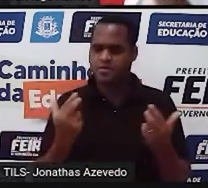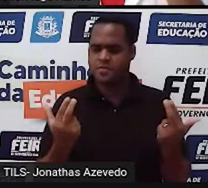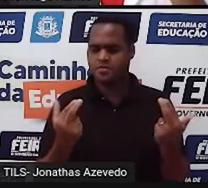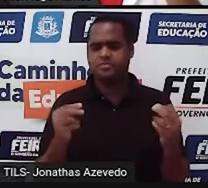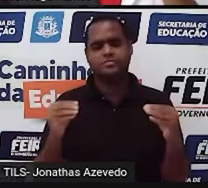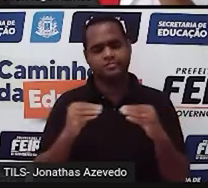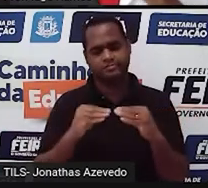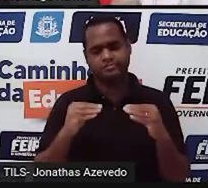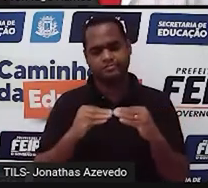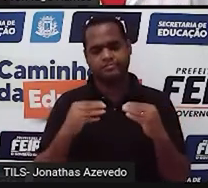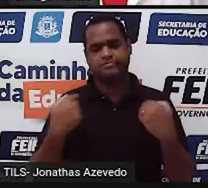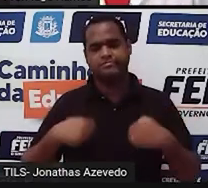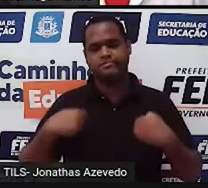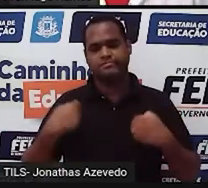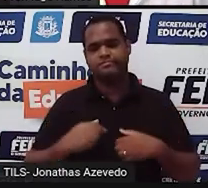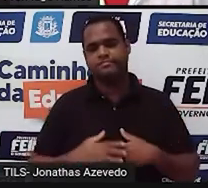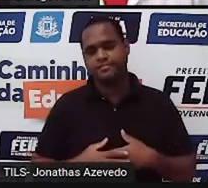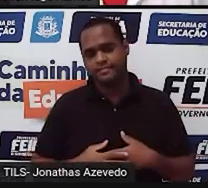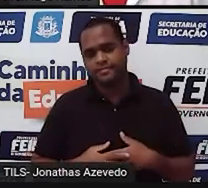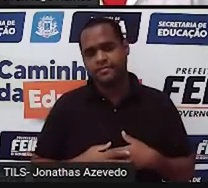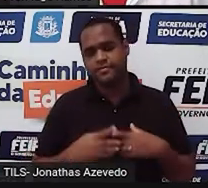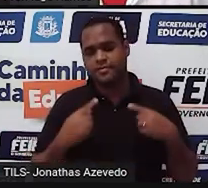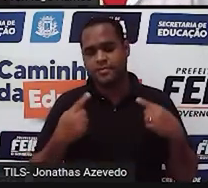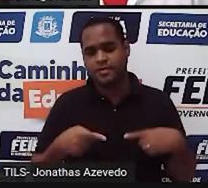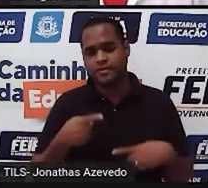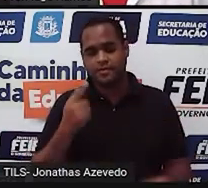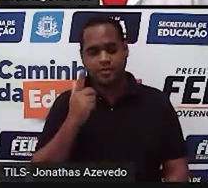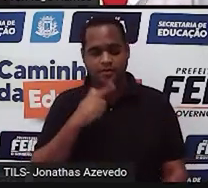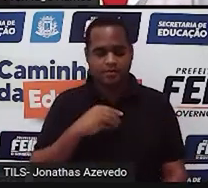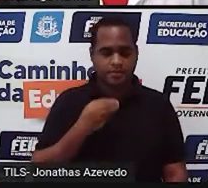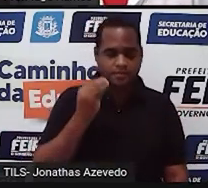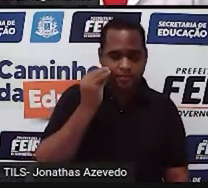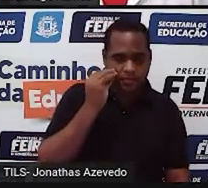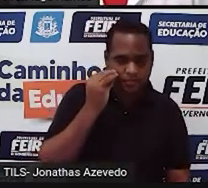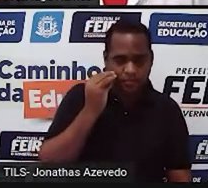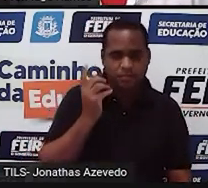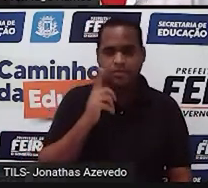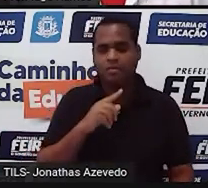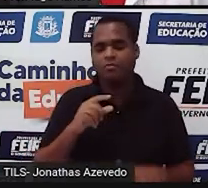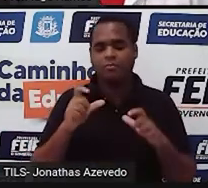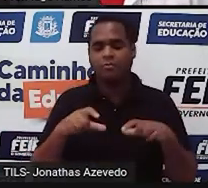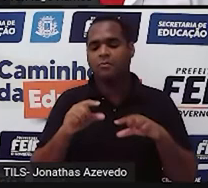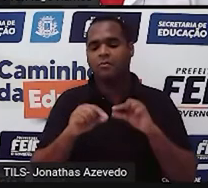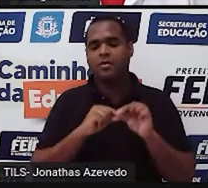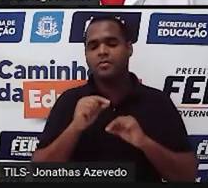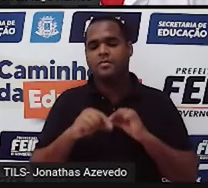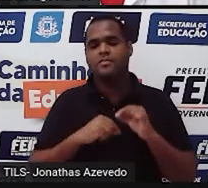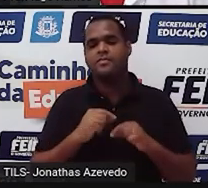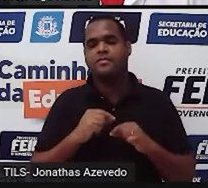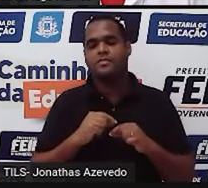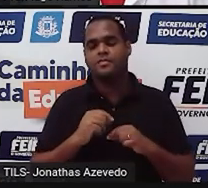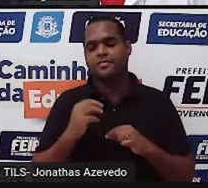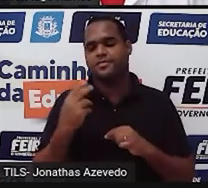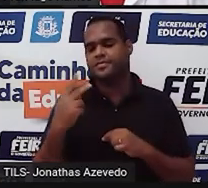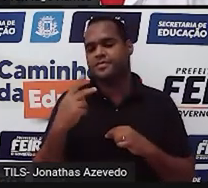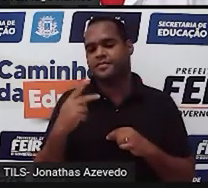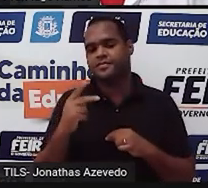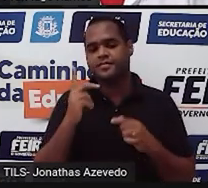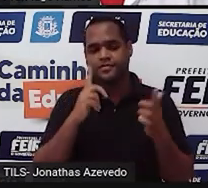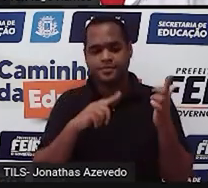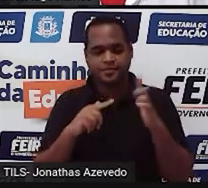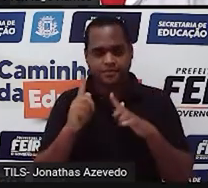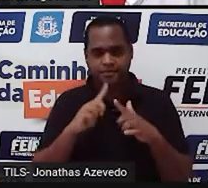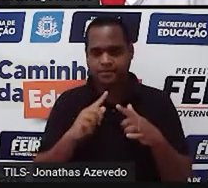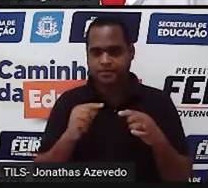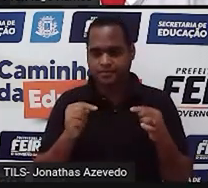aí o desafio é você tentar dizer um dia que vai ficar Esse poço para esse Esse poço